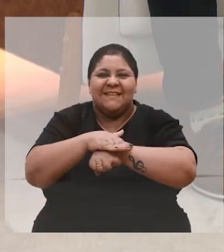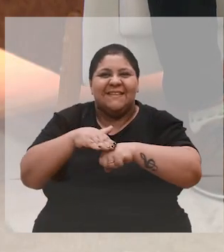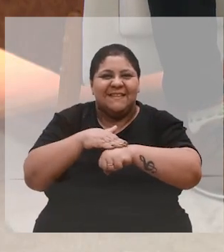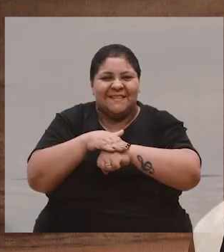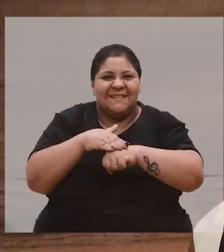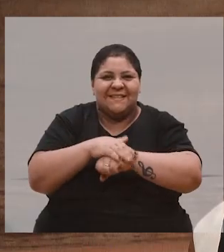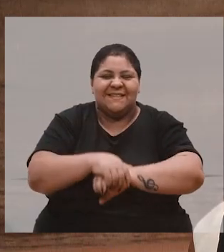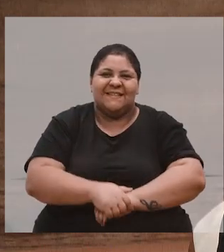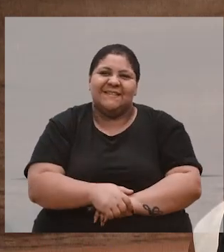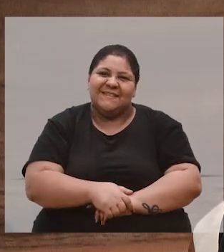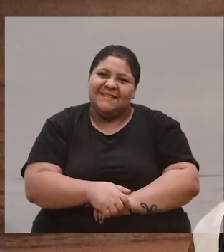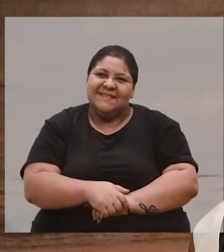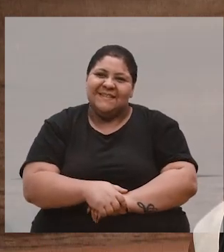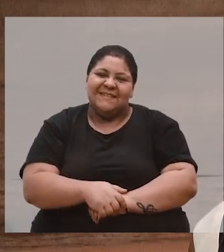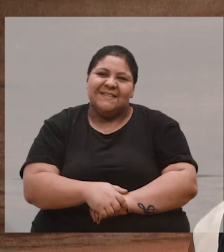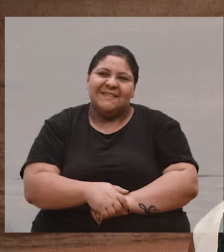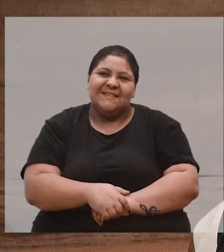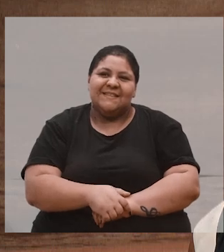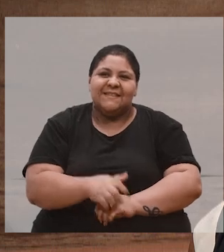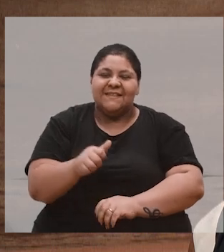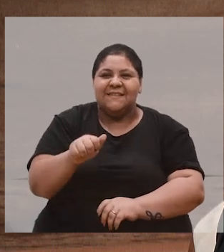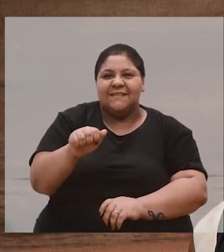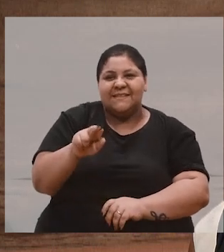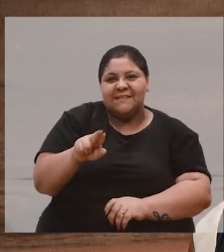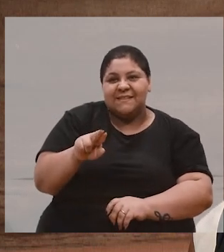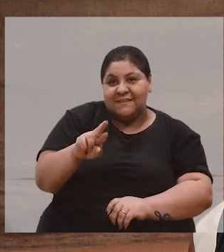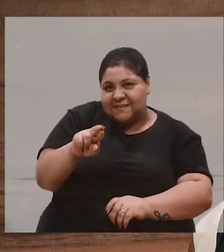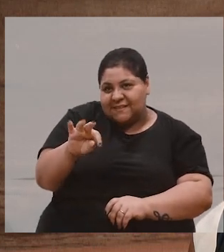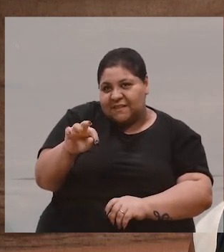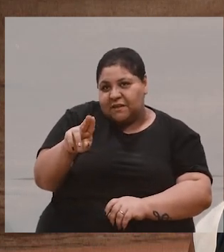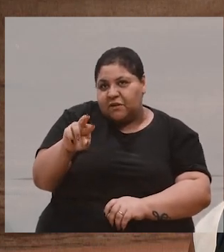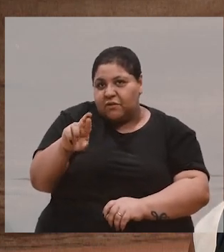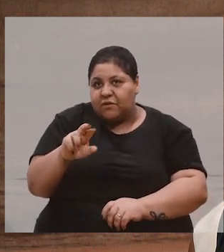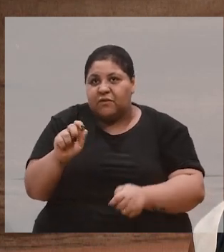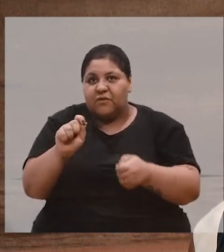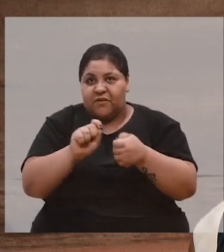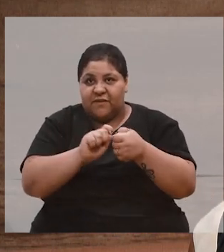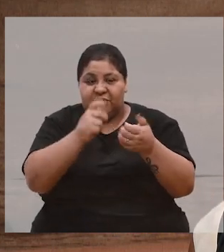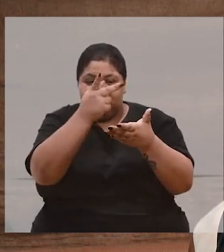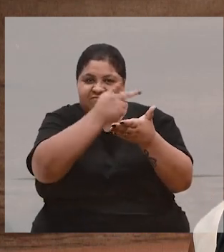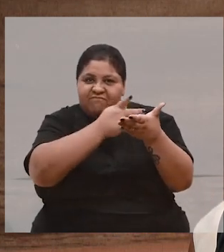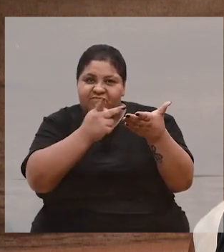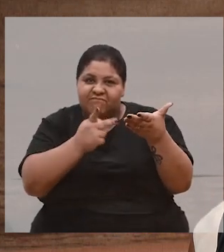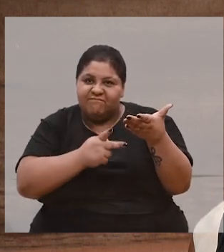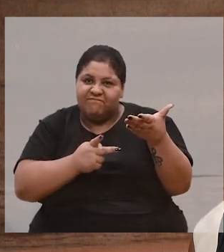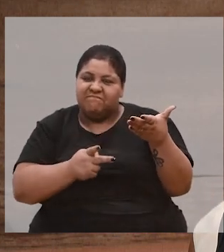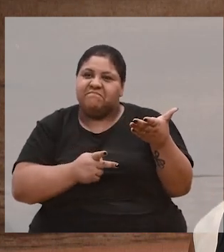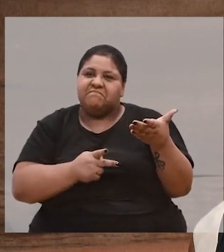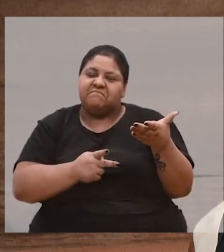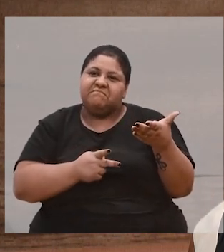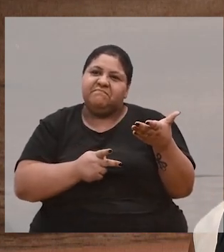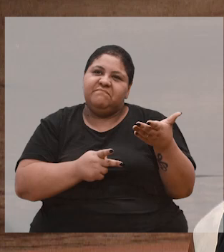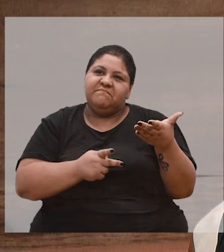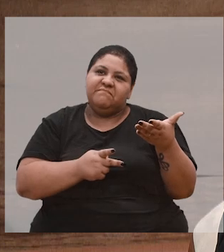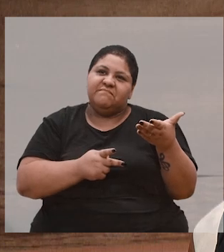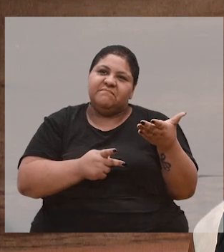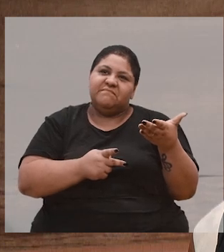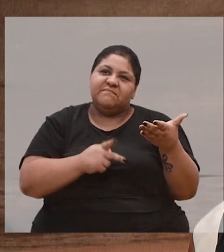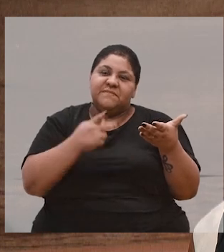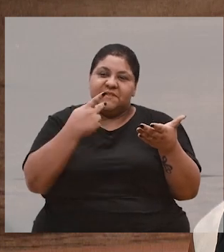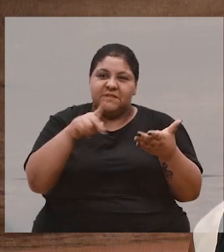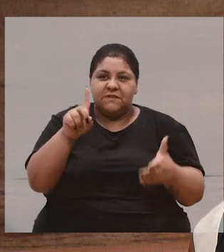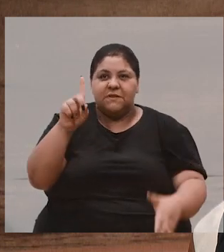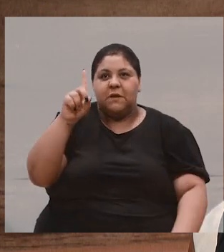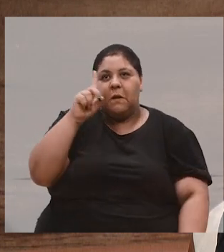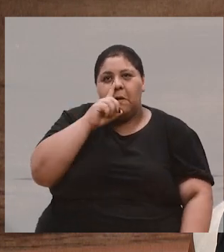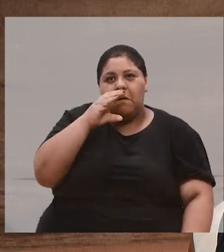Acabamos de conversar aqui, então, com Arthur Schiavo, que fez as ilustrações, e a sua